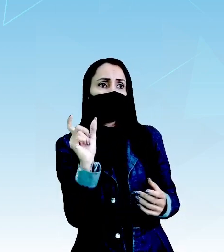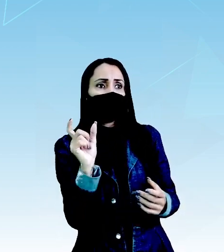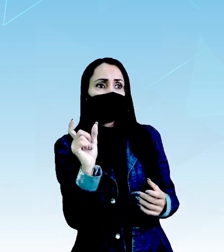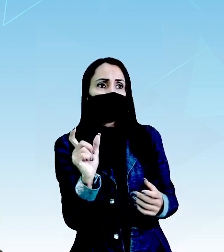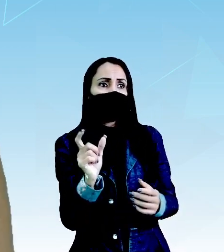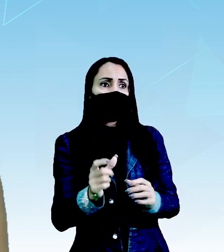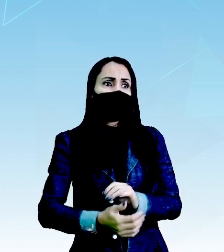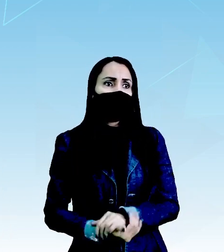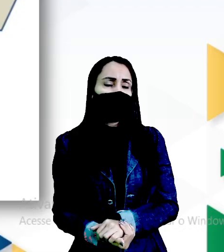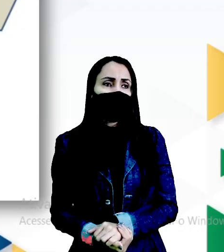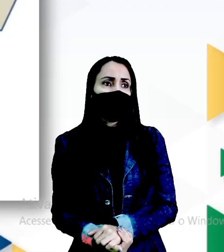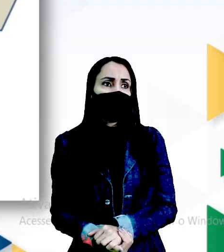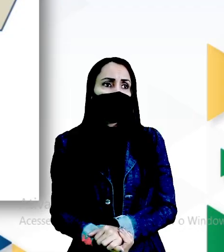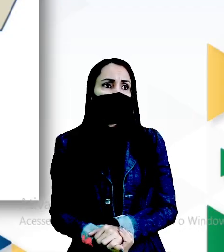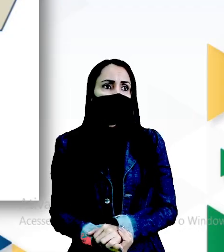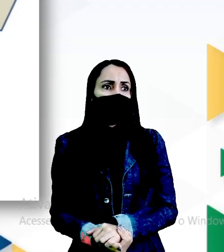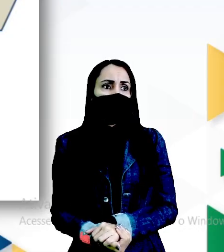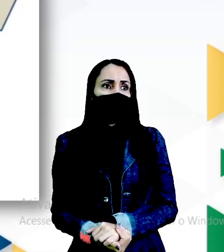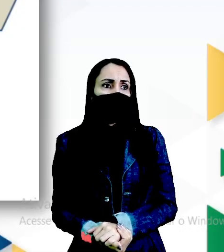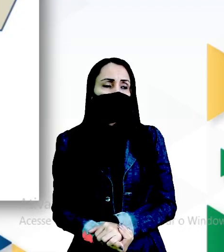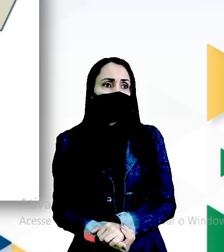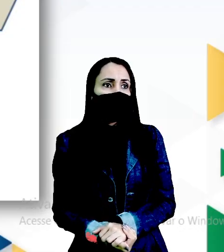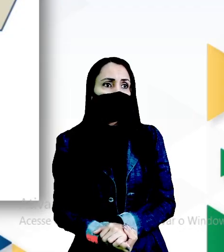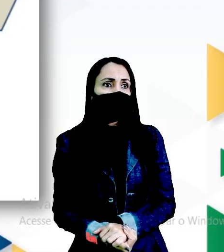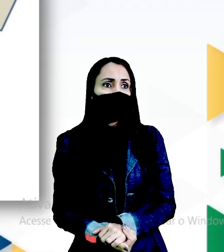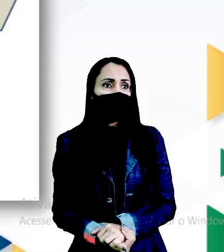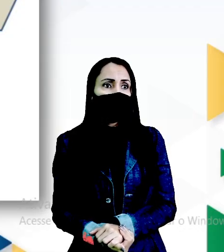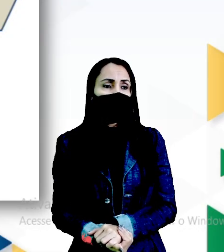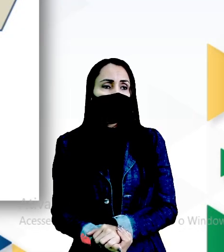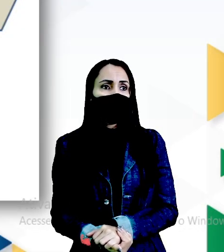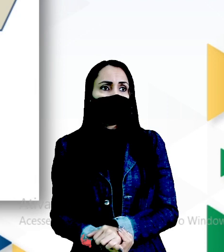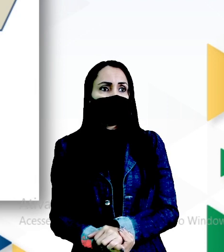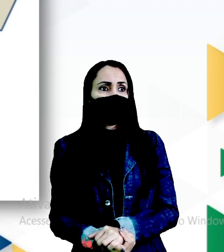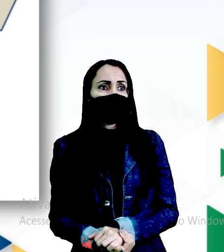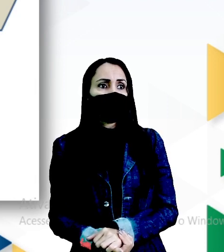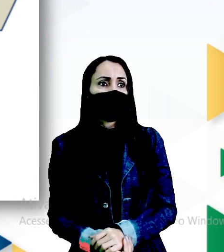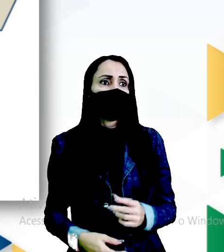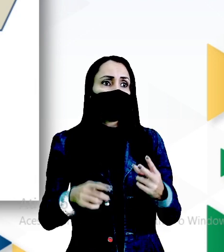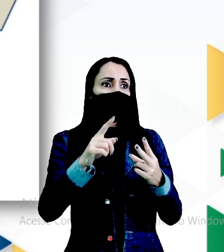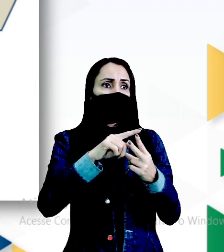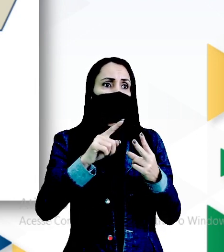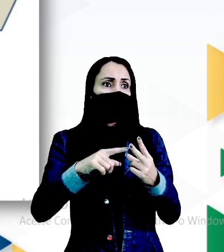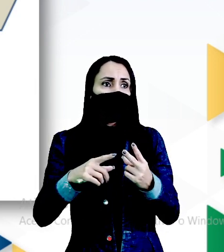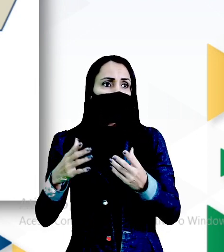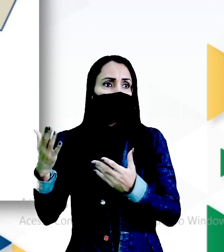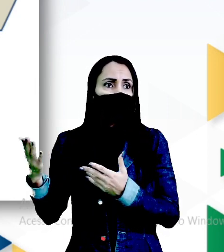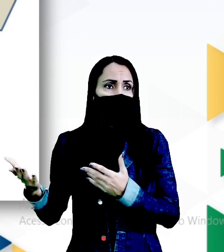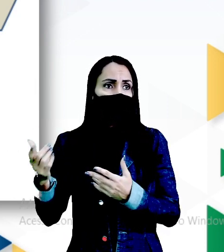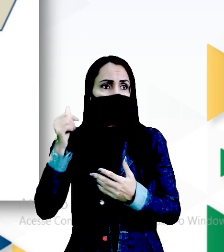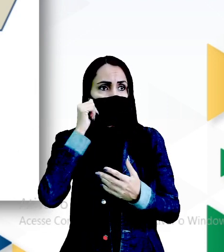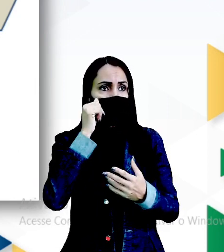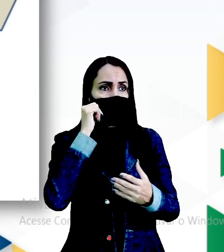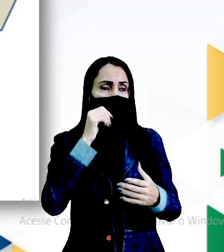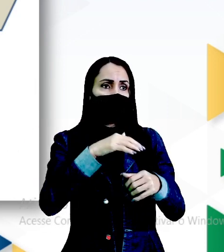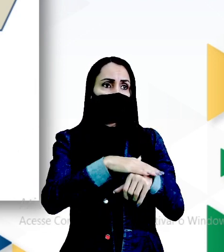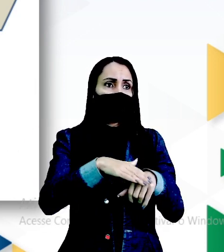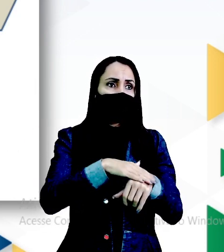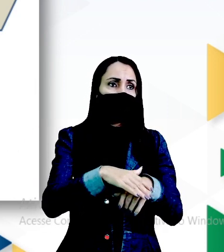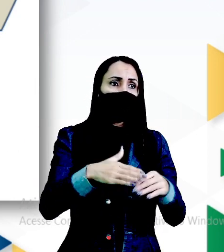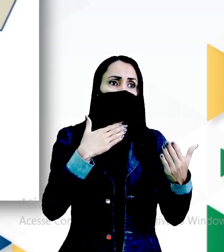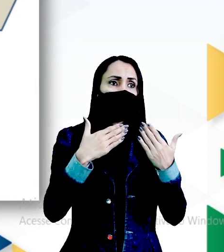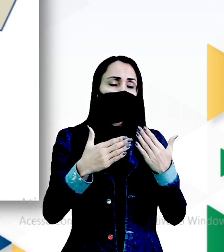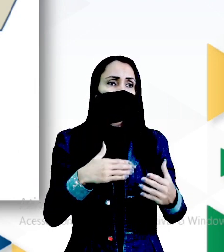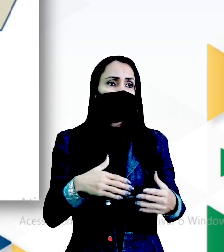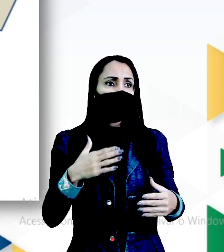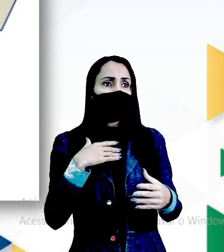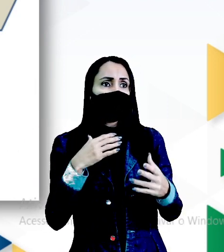sentido. Acompanhe. Vamos ver aqui. Duplo sentido. Duas peruas conversando. Meu marido